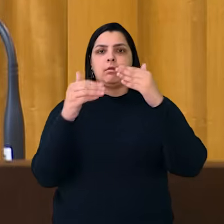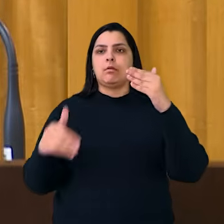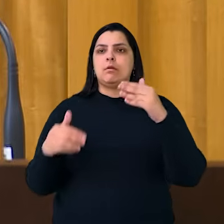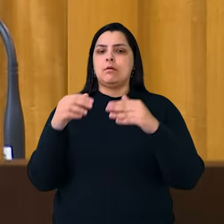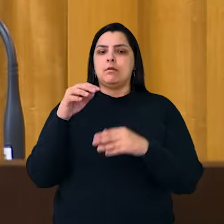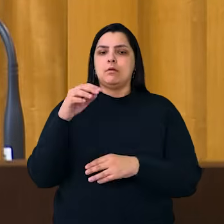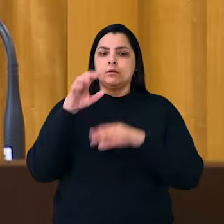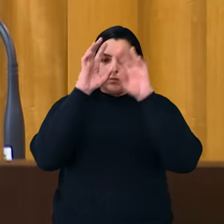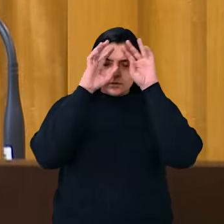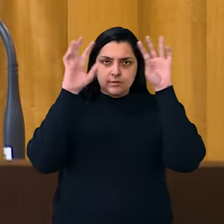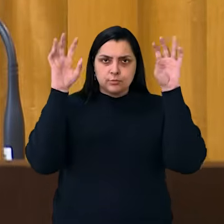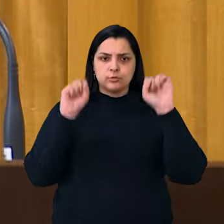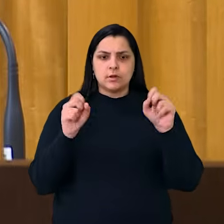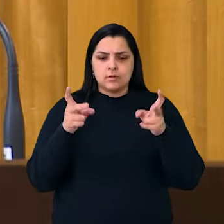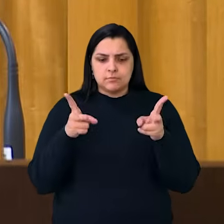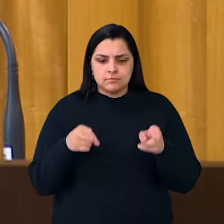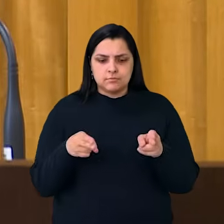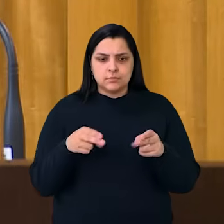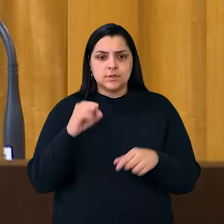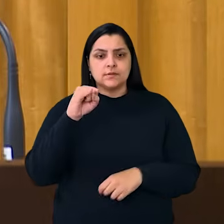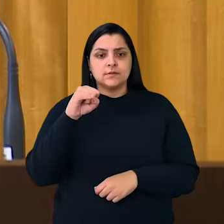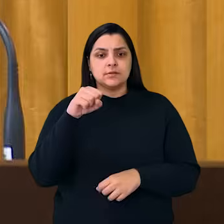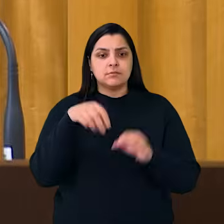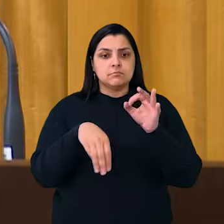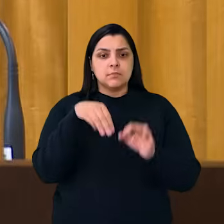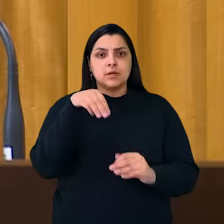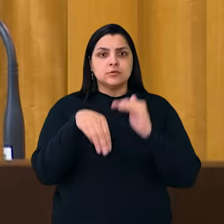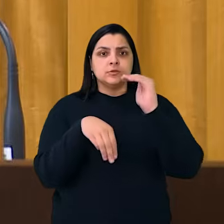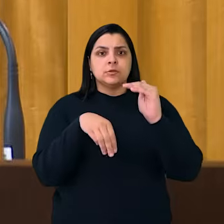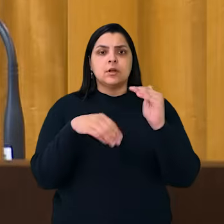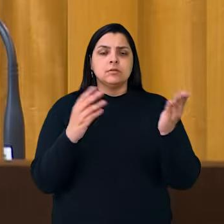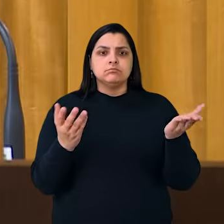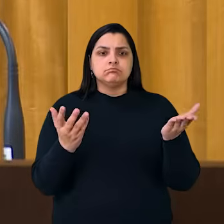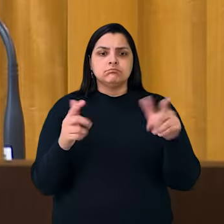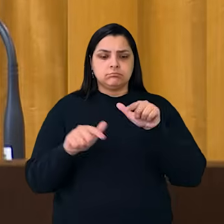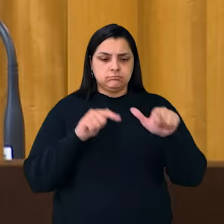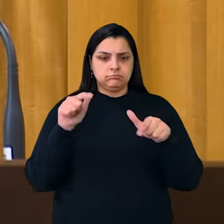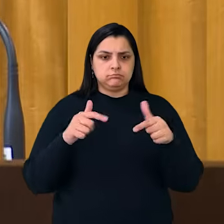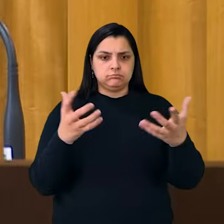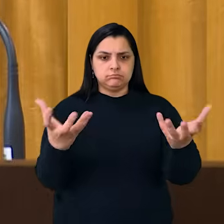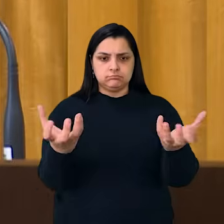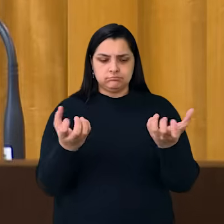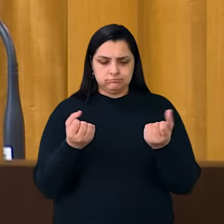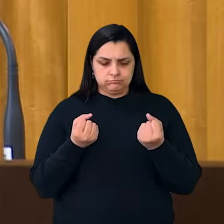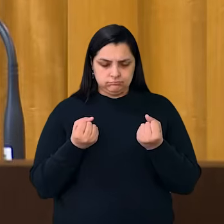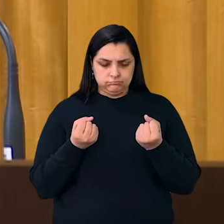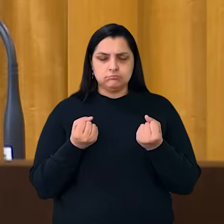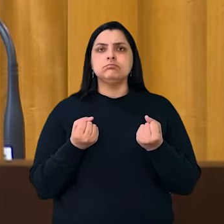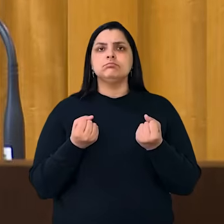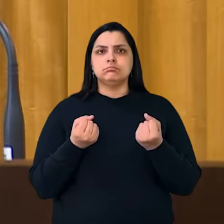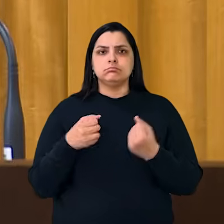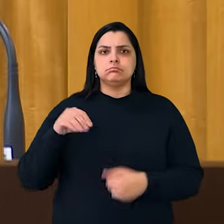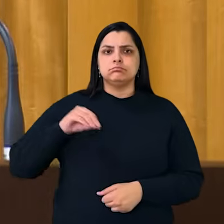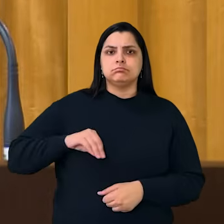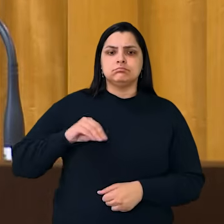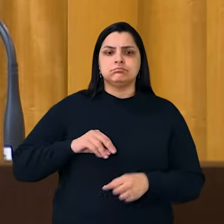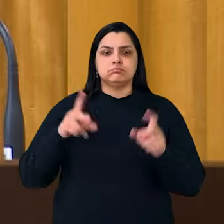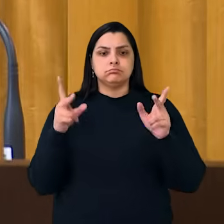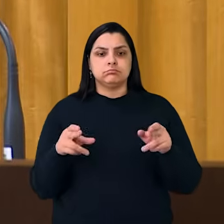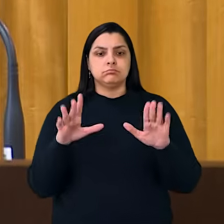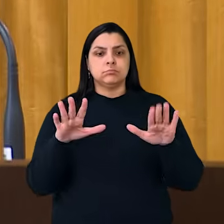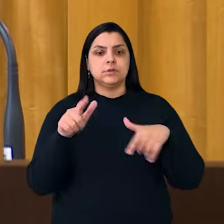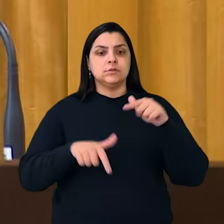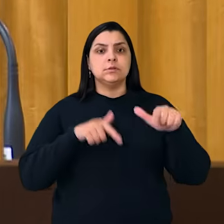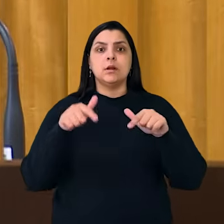mesmo tribunal quando os magistrados dividem o trabalho, recebem a mesma remuneração,